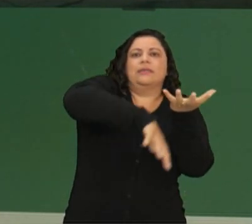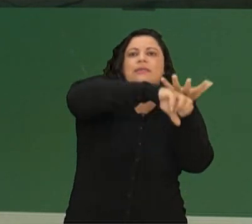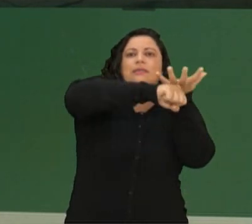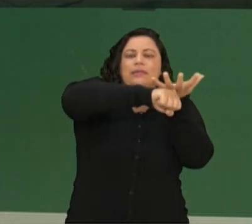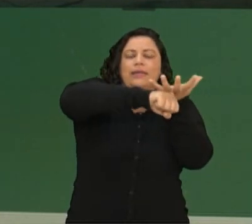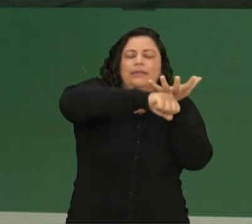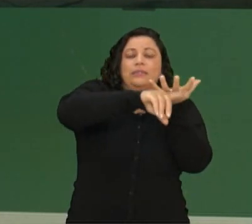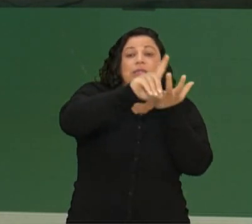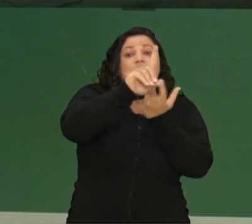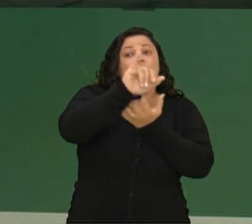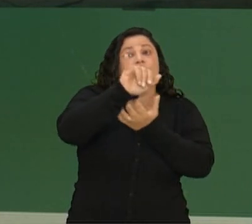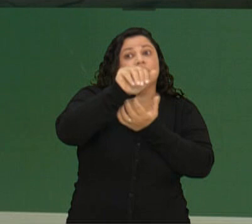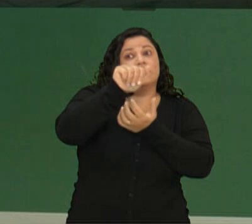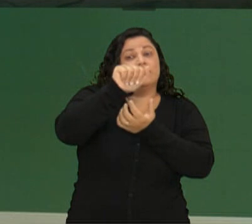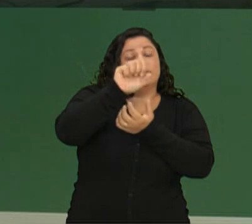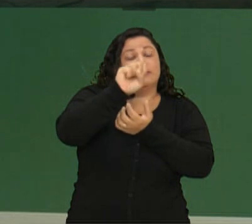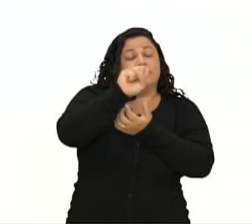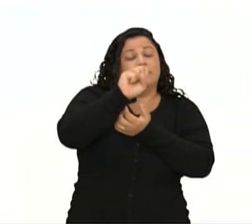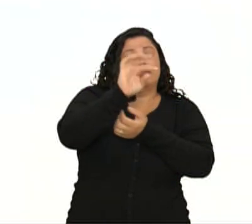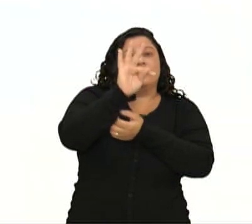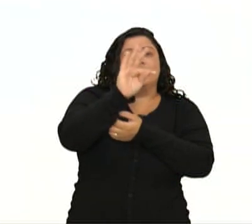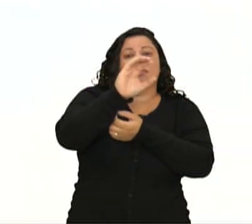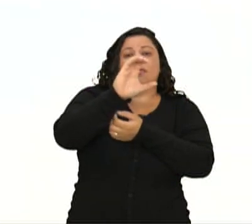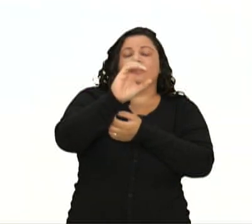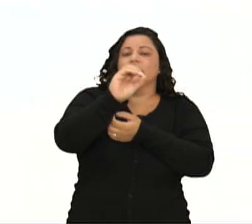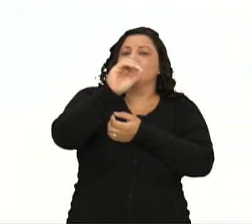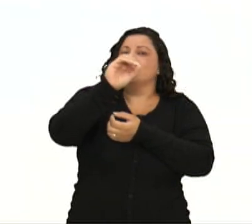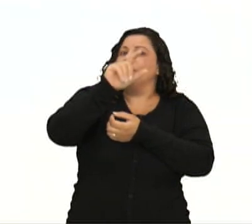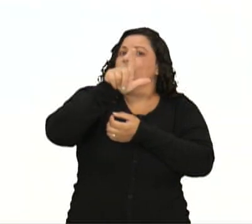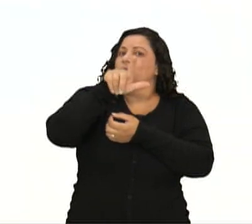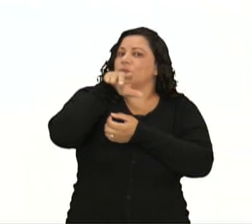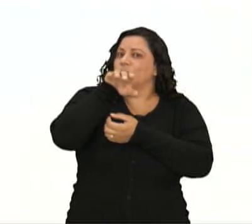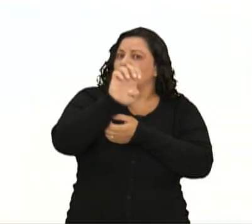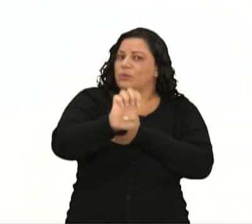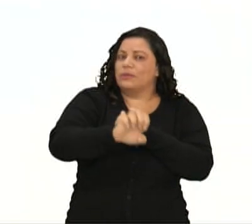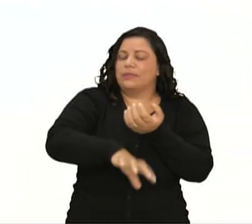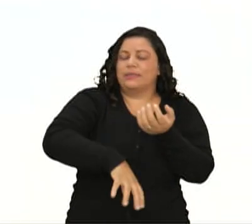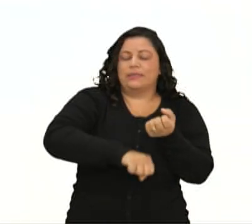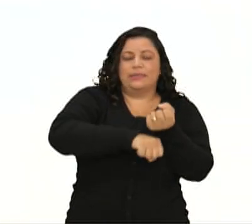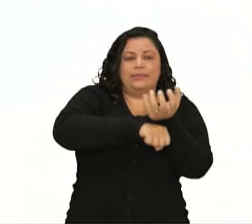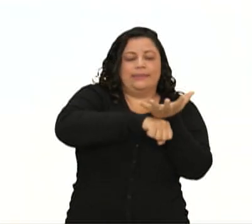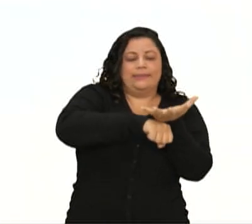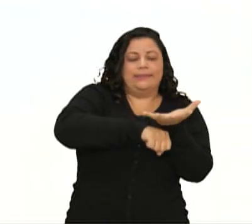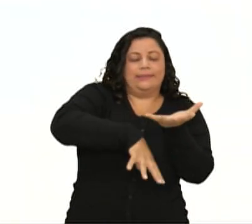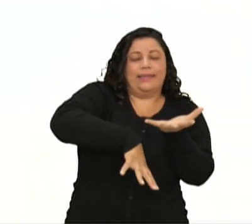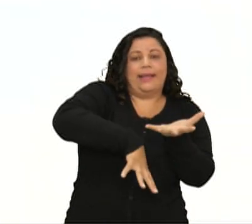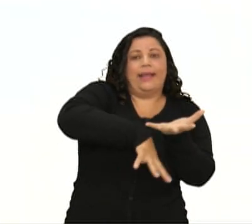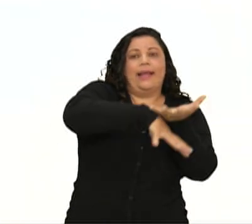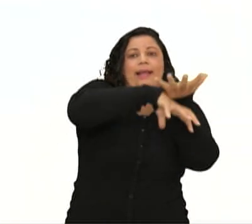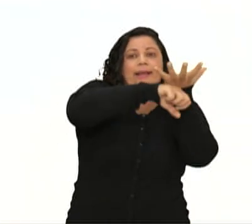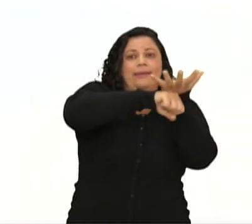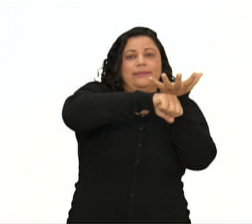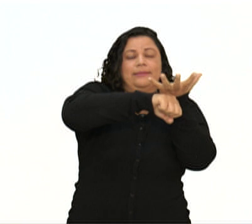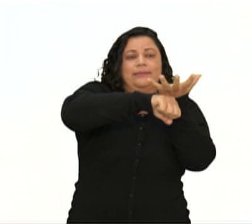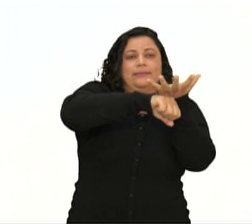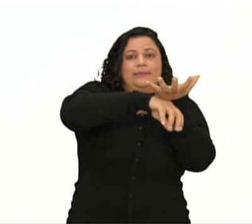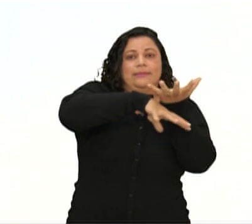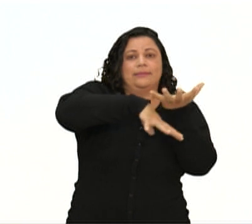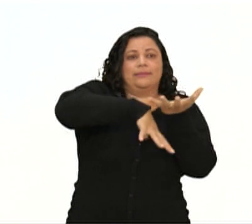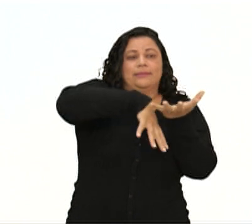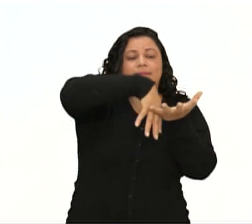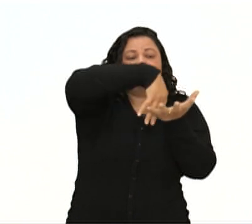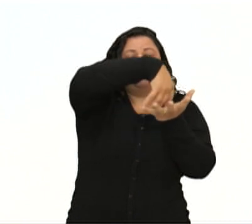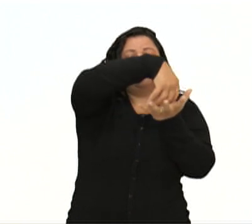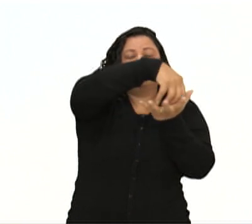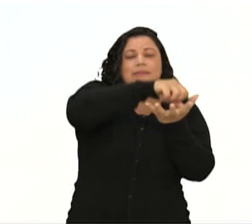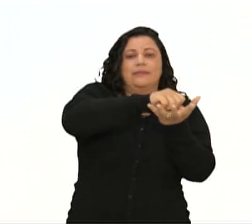a diástole. Quando o coração está relaxado, o sangue entra pelos átrios. Quando ele desceu para os